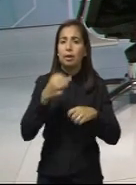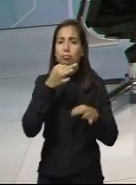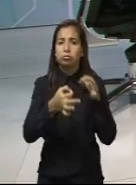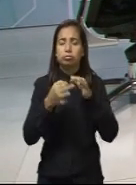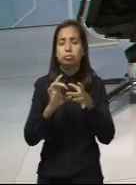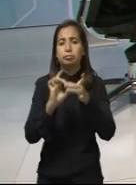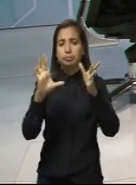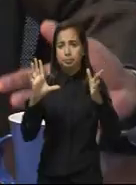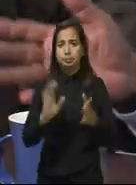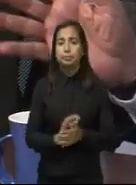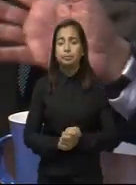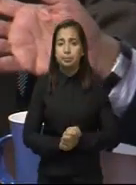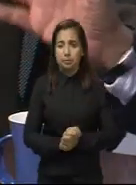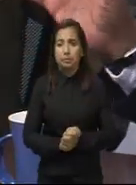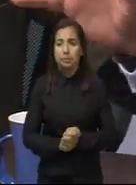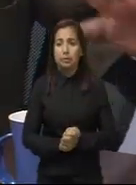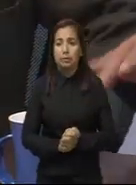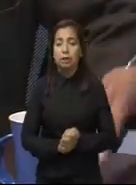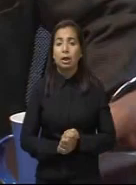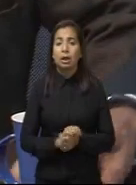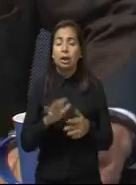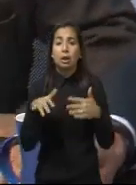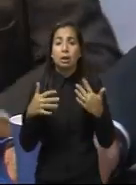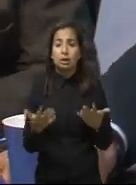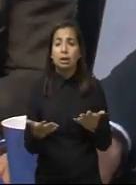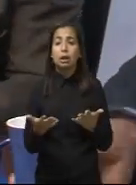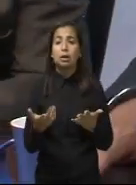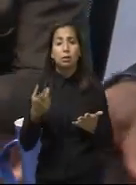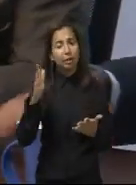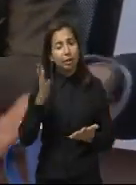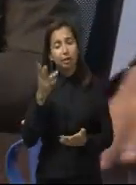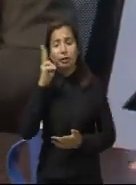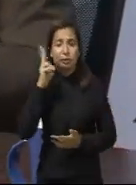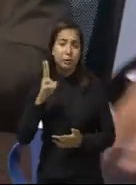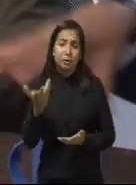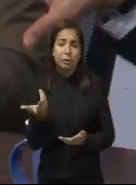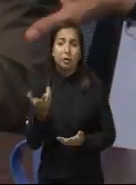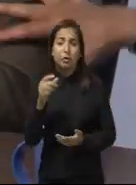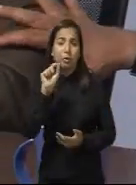doutor Paulo? Mas é aquela história, nós